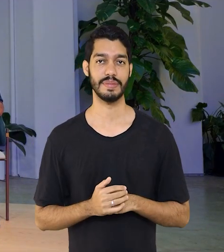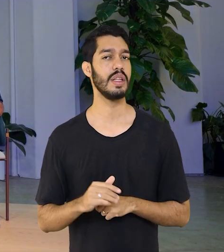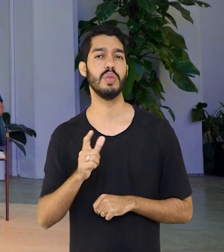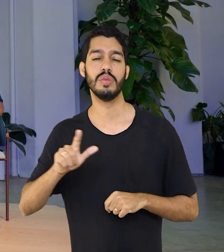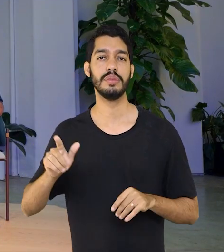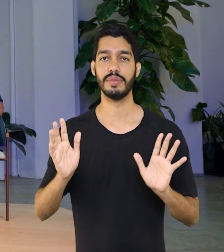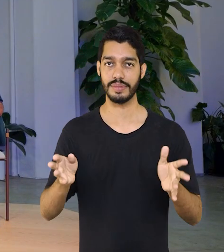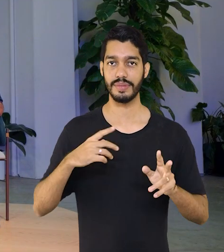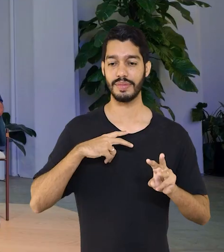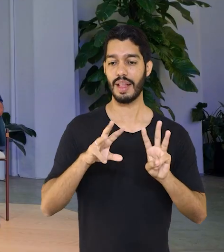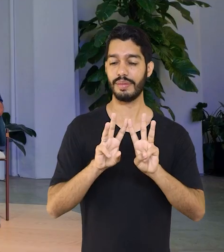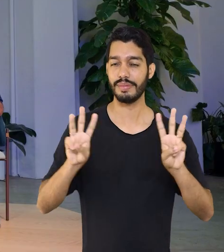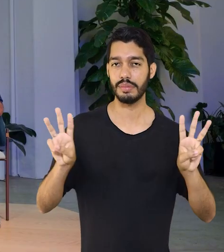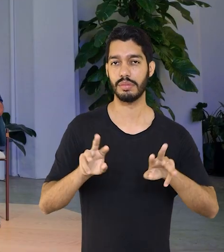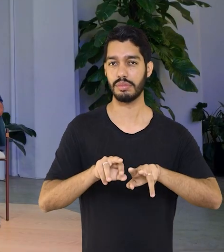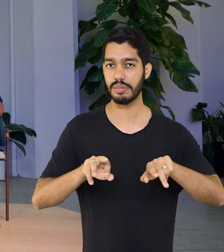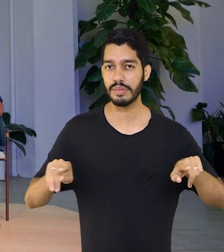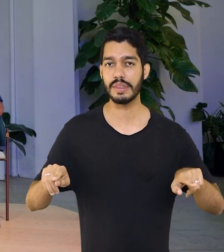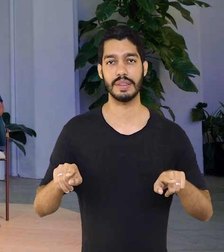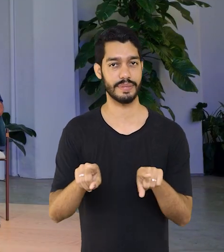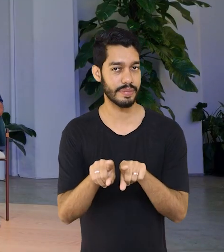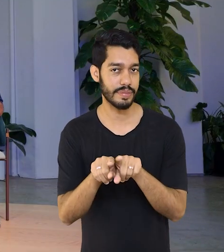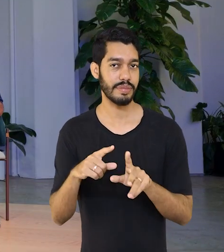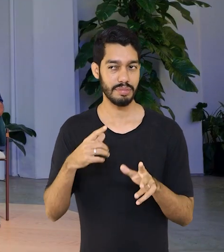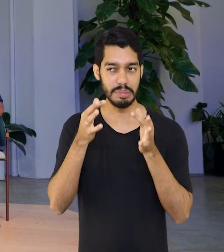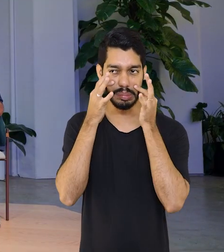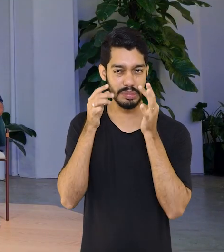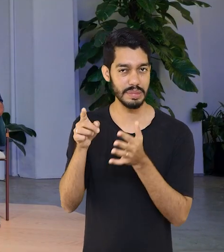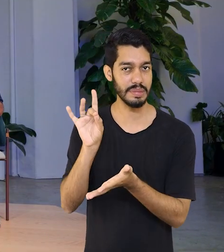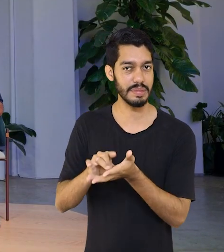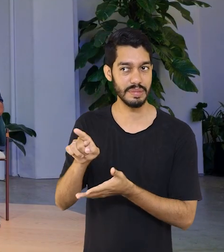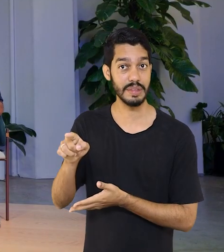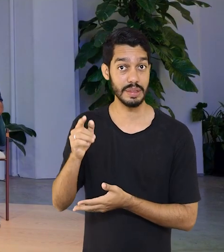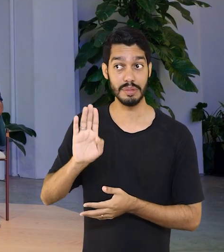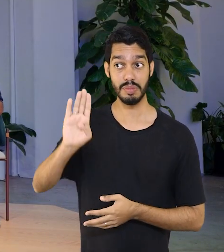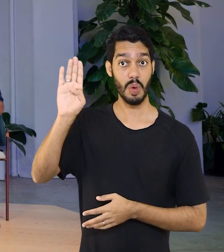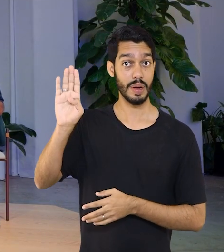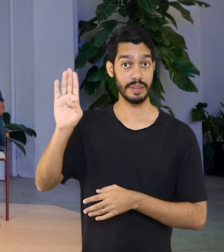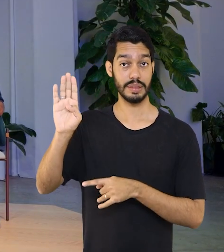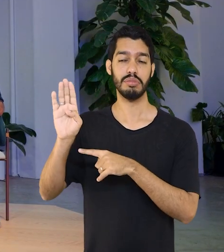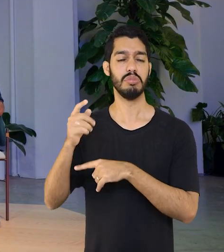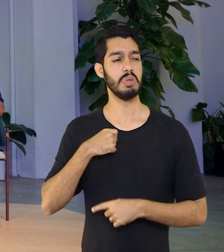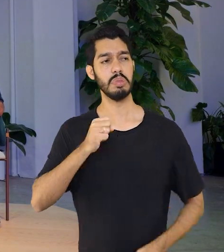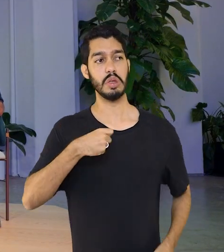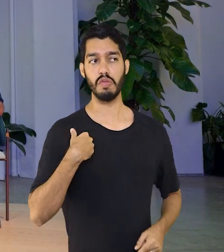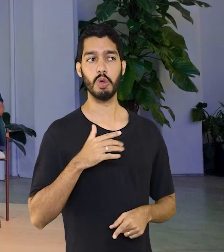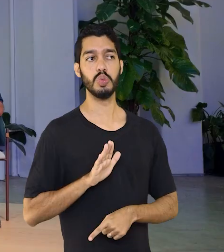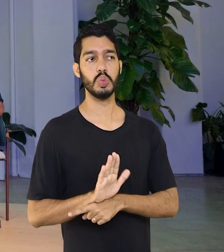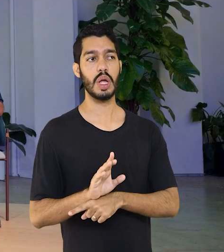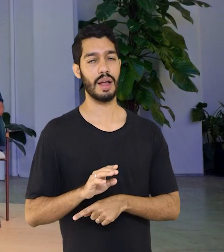críveis, que já tem sites e outros que fazem essa crítica, se as promessas críveis dos